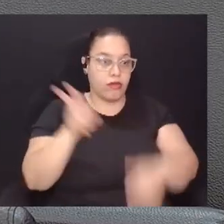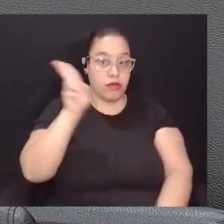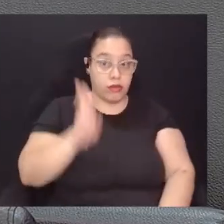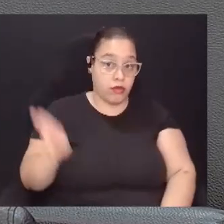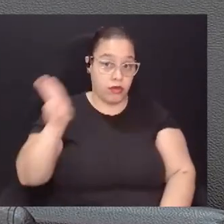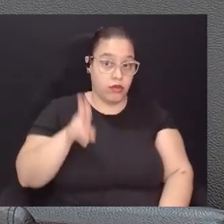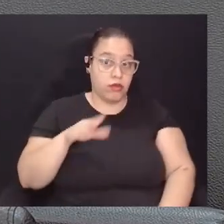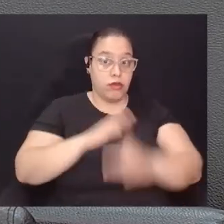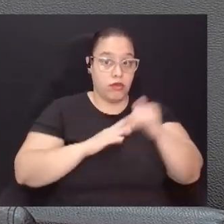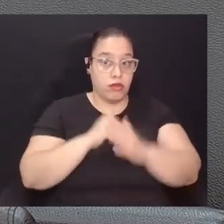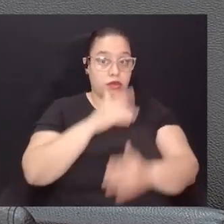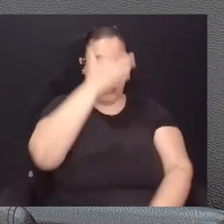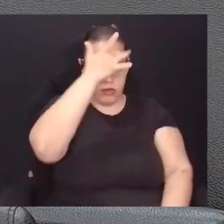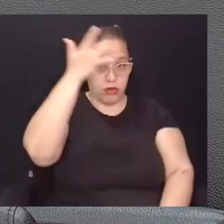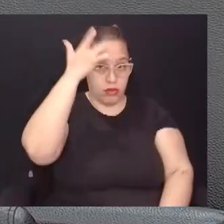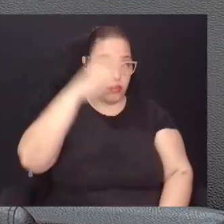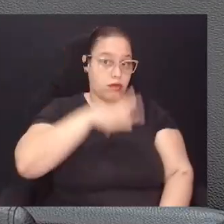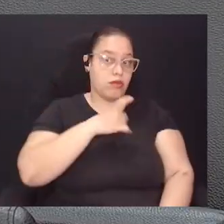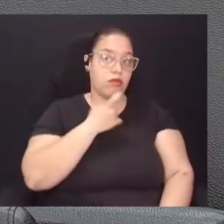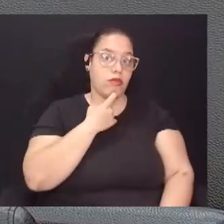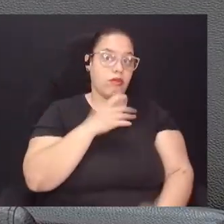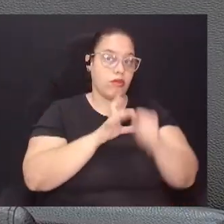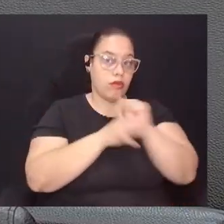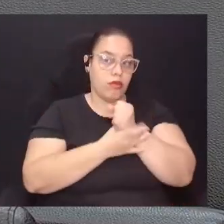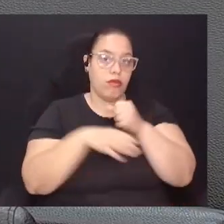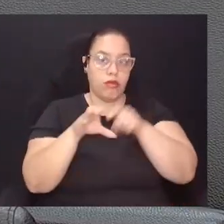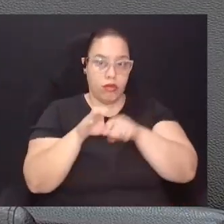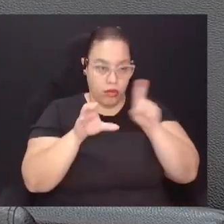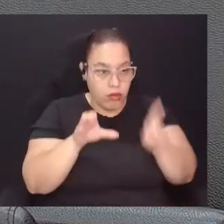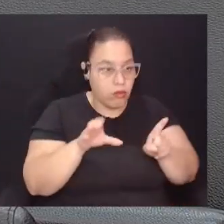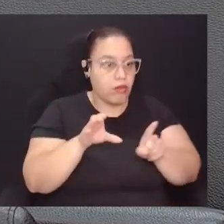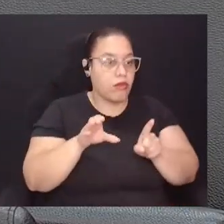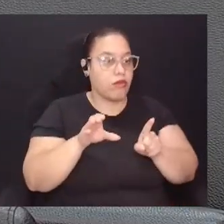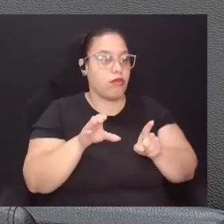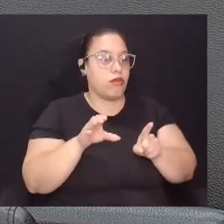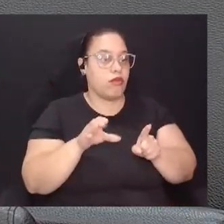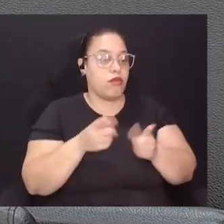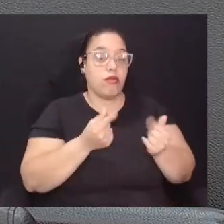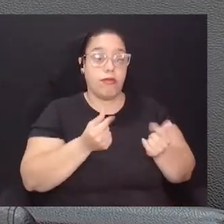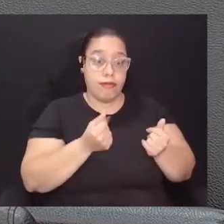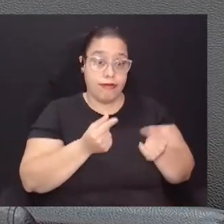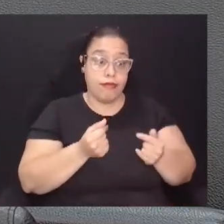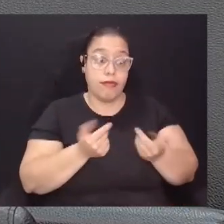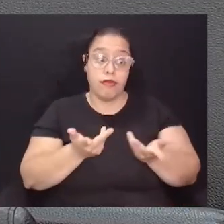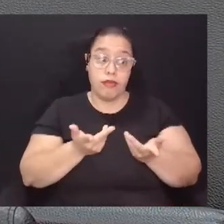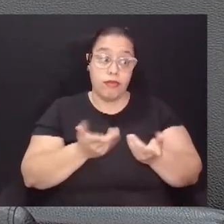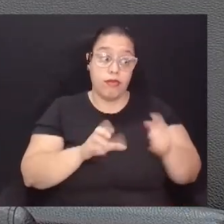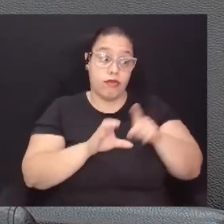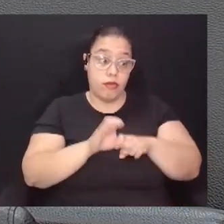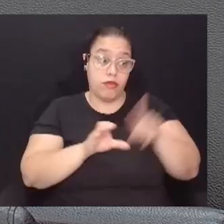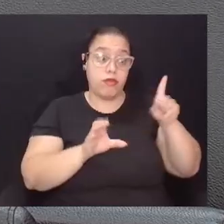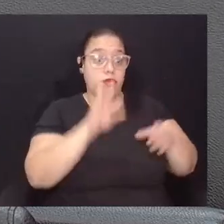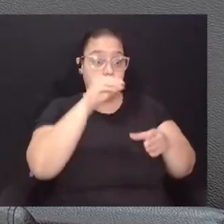para os usuários do Serviço de Saúde Mental da cidade de Campinas, para garantir autonomia, né, garantir autonomia financeira, né, para